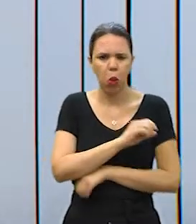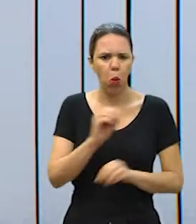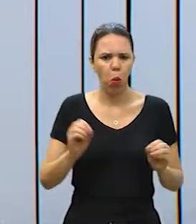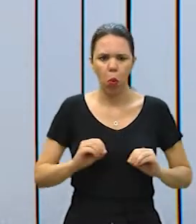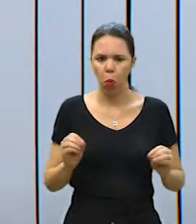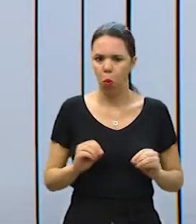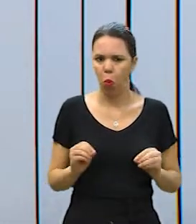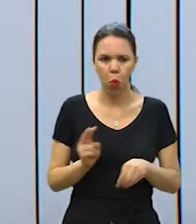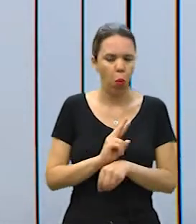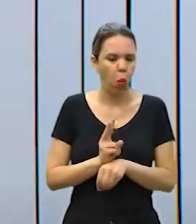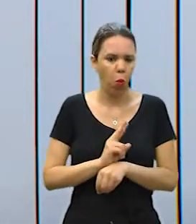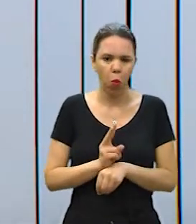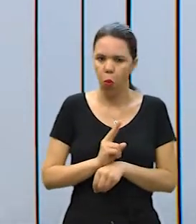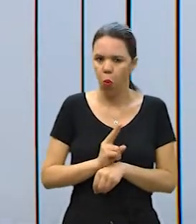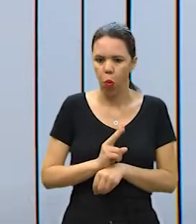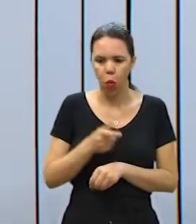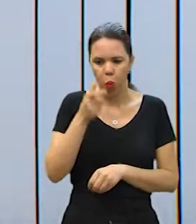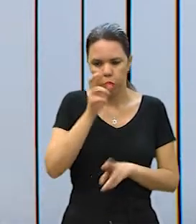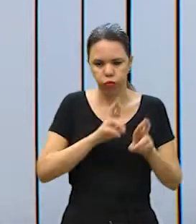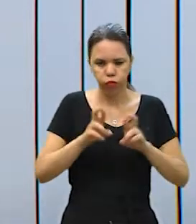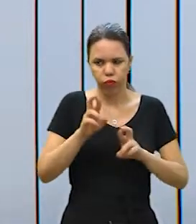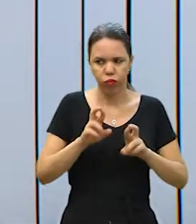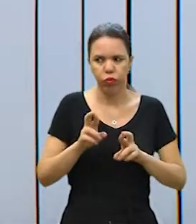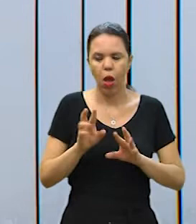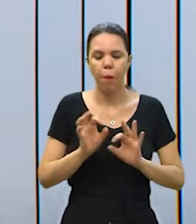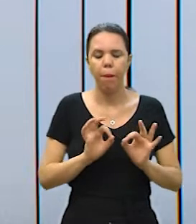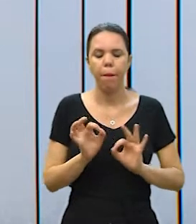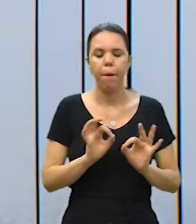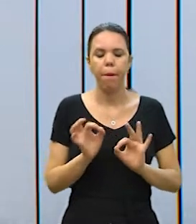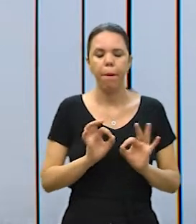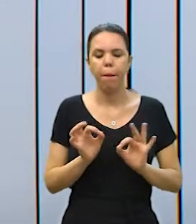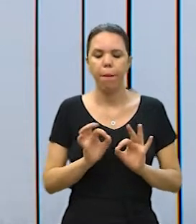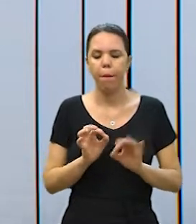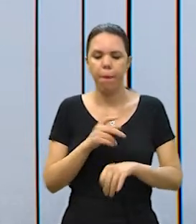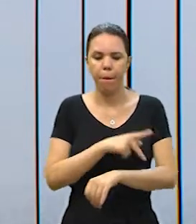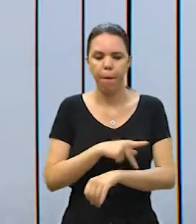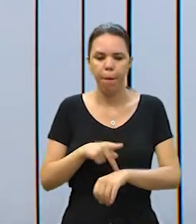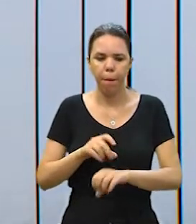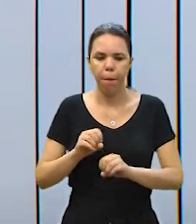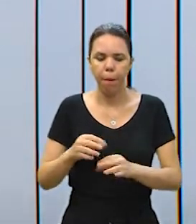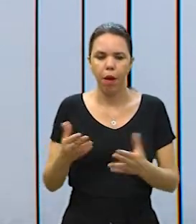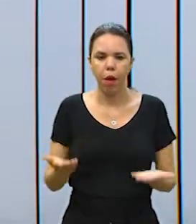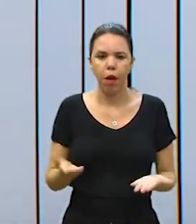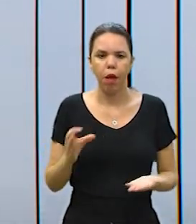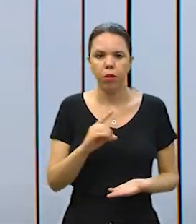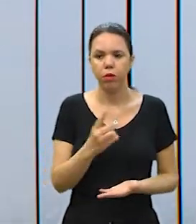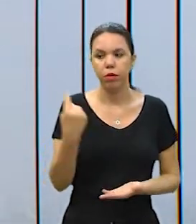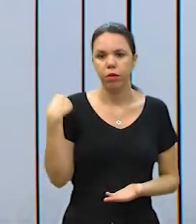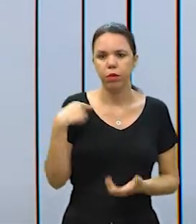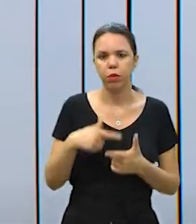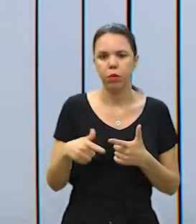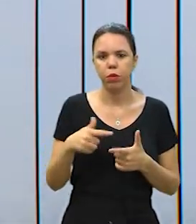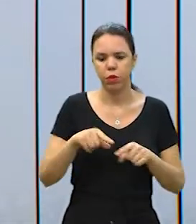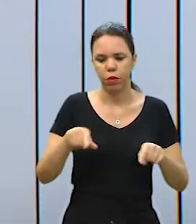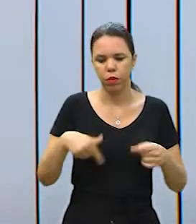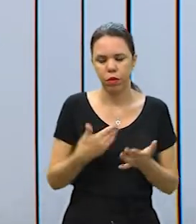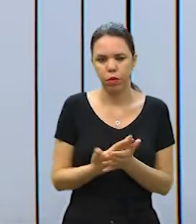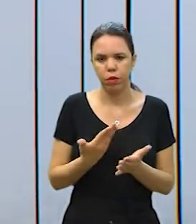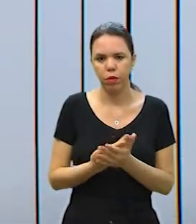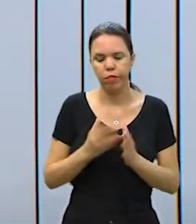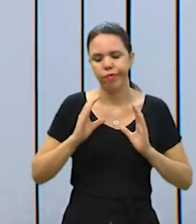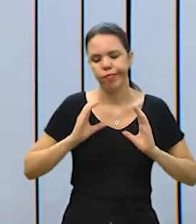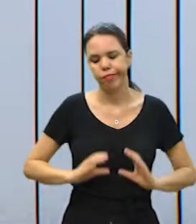sem nenhum agente de organização escolar. Então, eu estava preparando a questão da parte pedagógica, agora coordenadora pedagógica, tinha problema na sala de